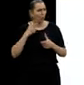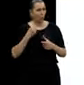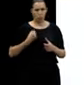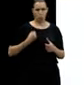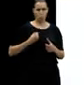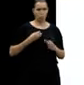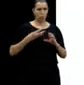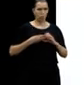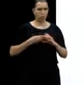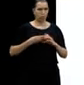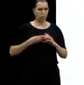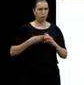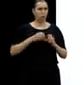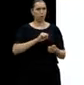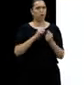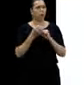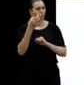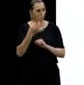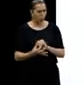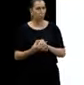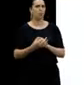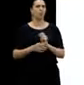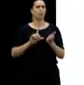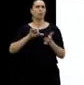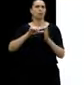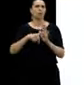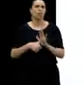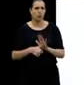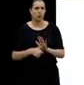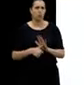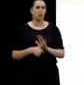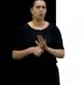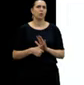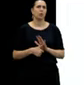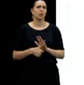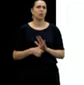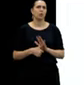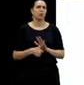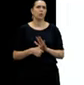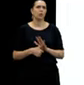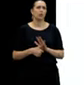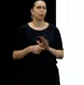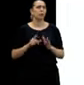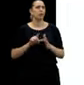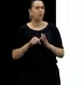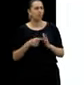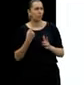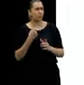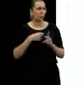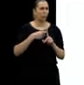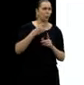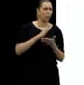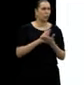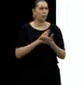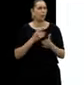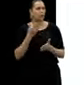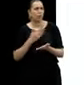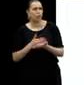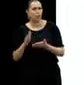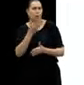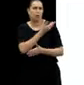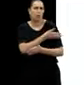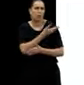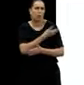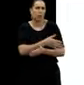número de células adequado, e depois, mais ou menos desse 1 mês e meio, a gente começa os testes para ver se